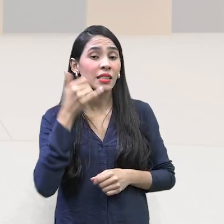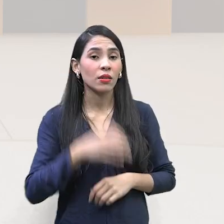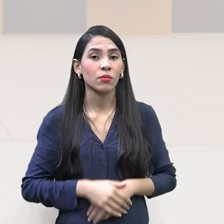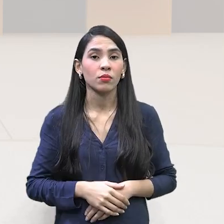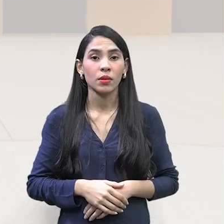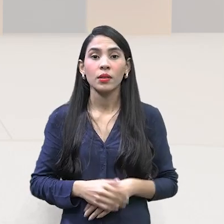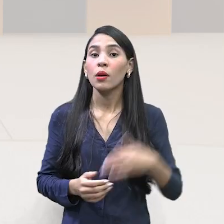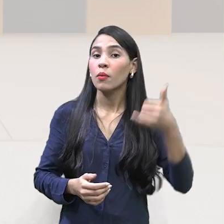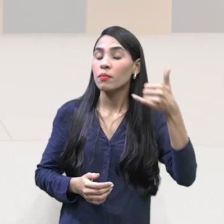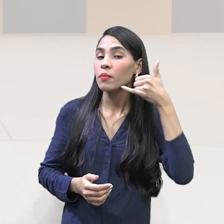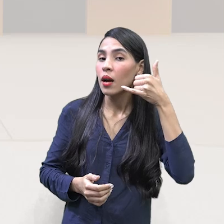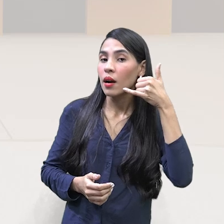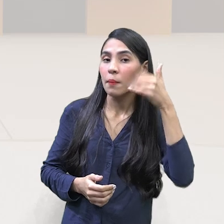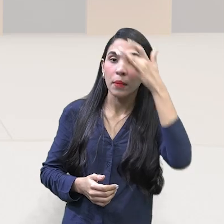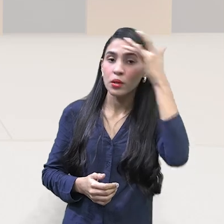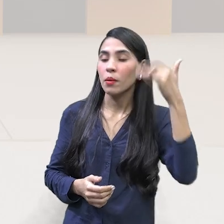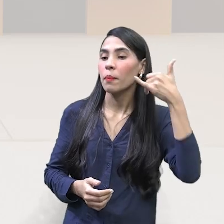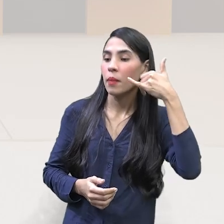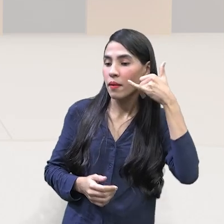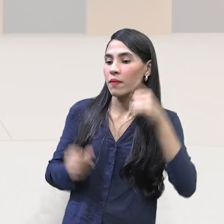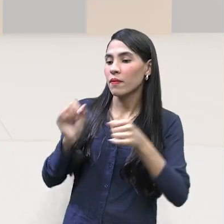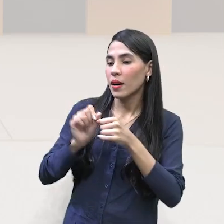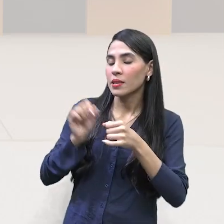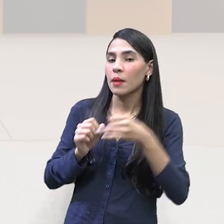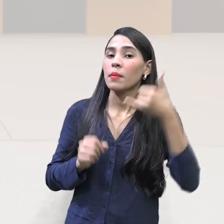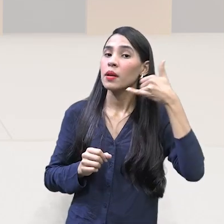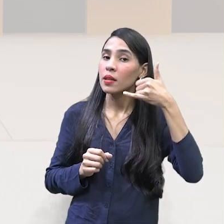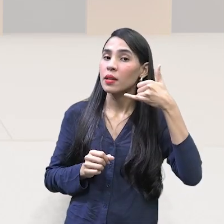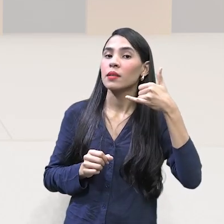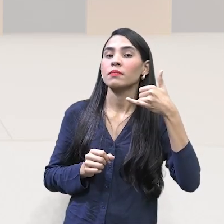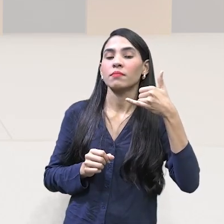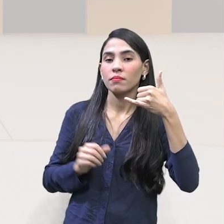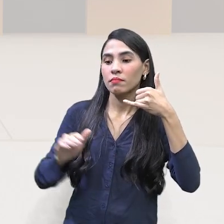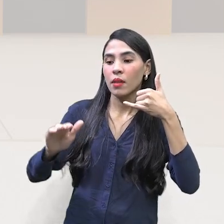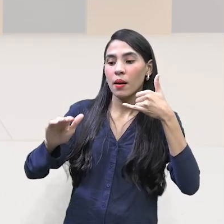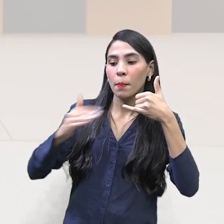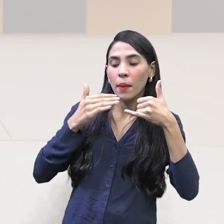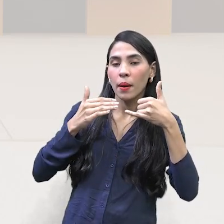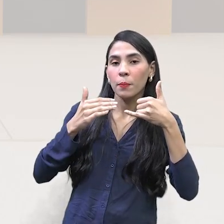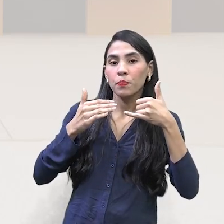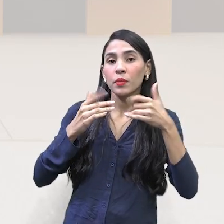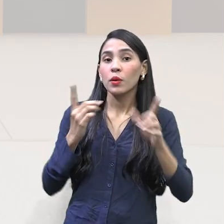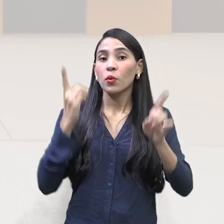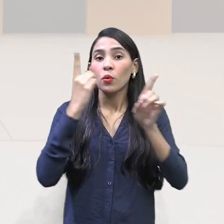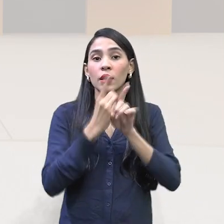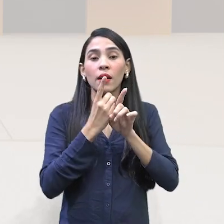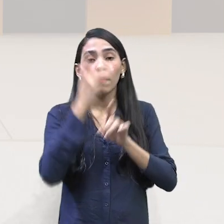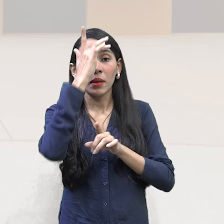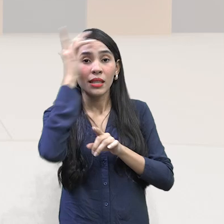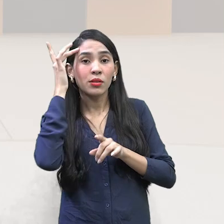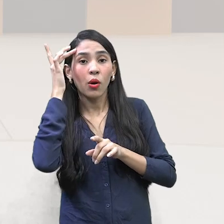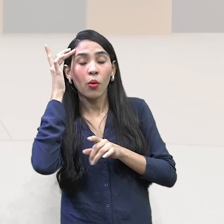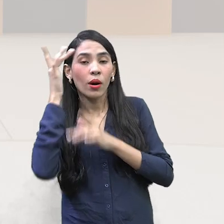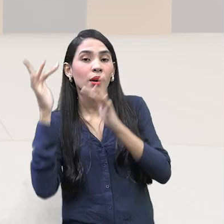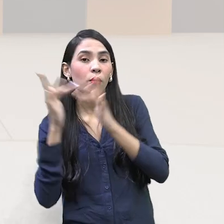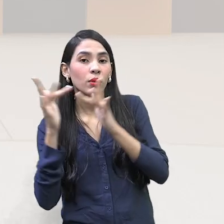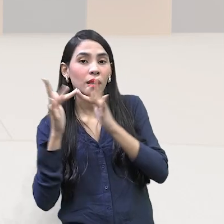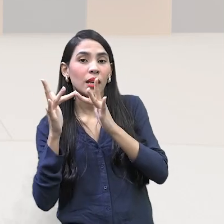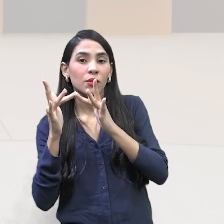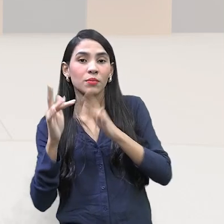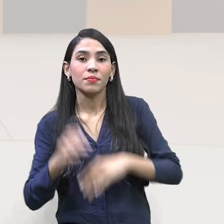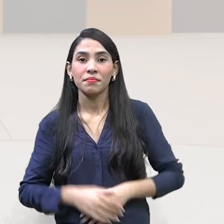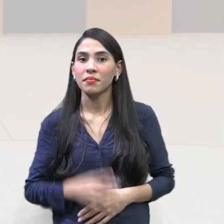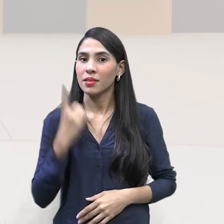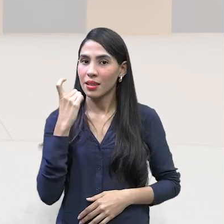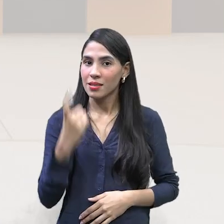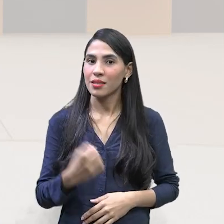com a telefonista. E ela ia lá e fazia, e a telefonista recebia a chamada, identificava o destinatário e conectava as linhas. Olha